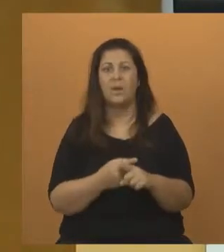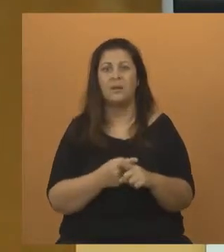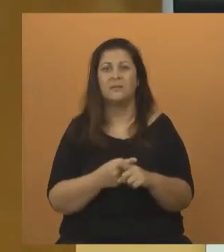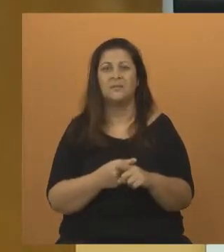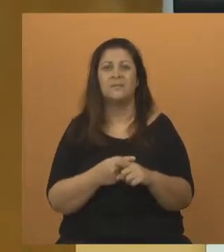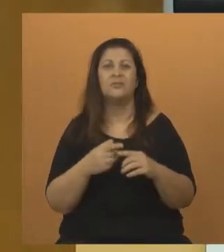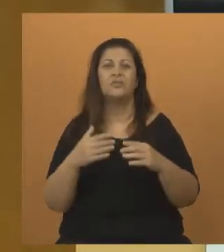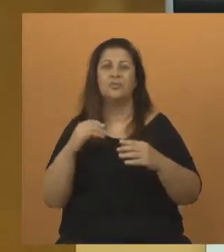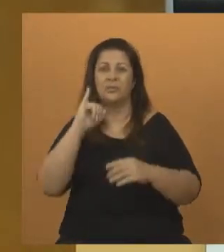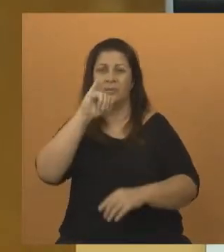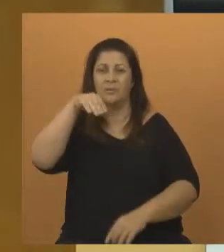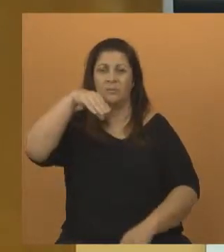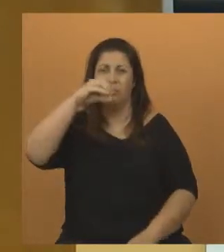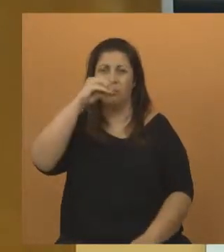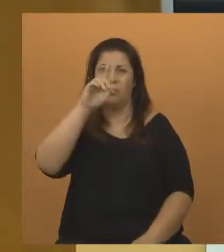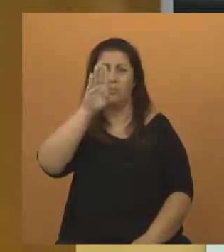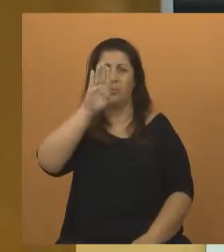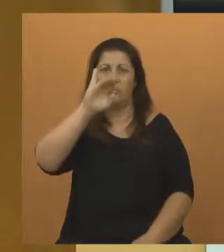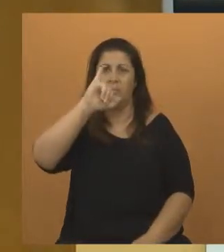A exemplo do estádio